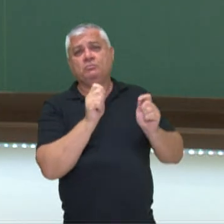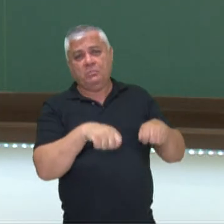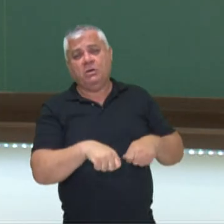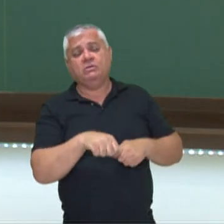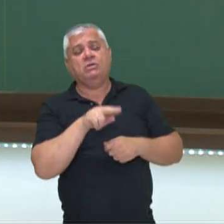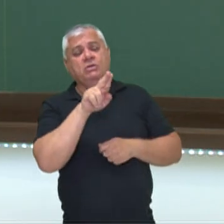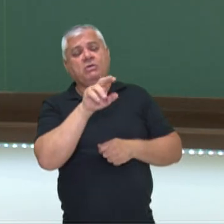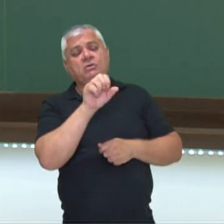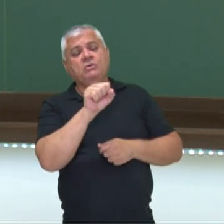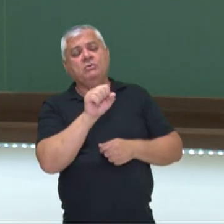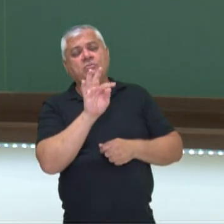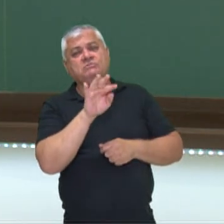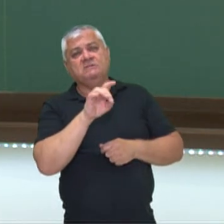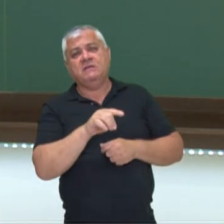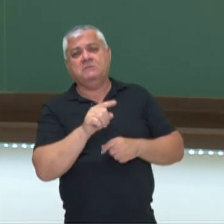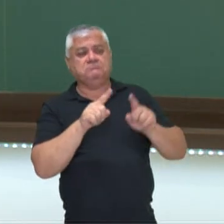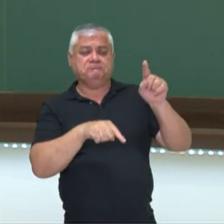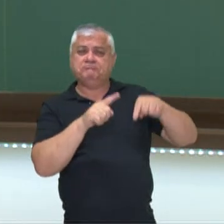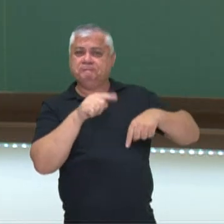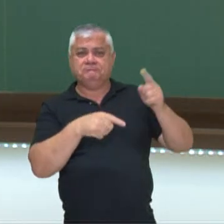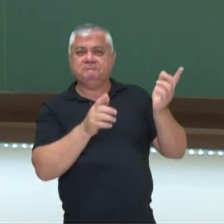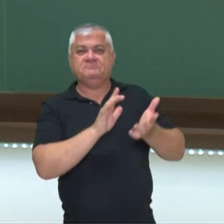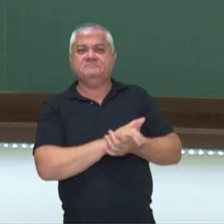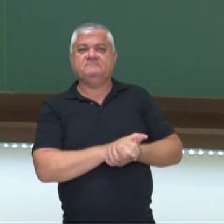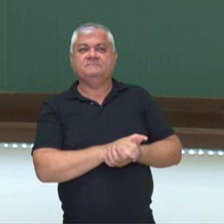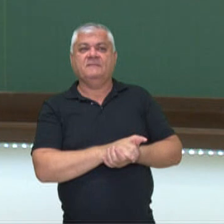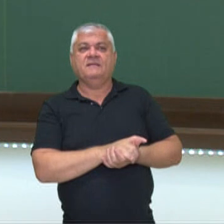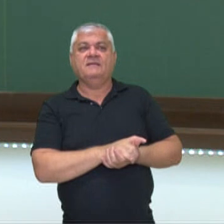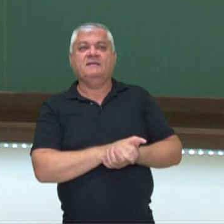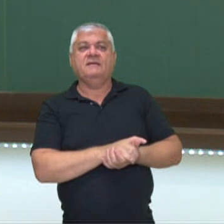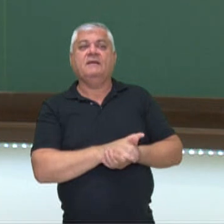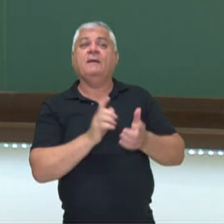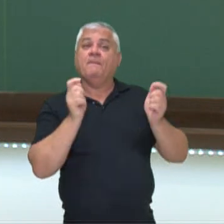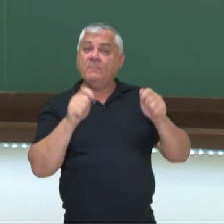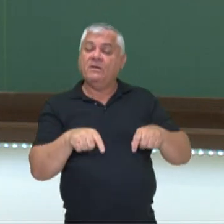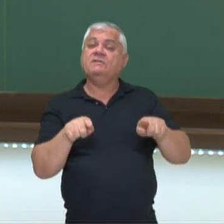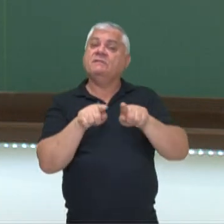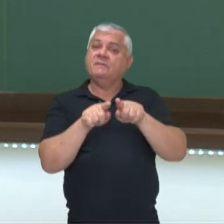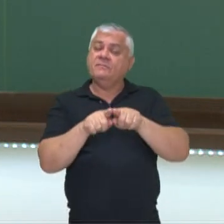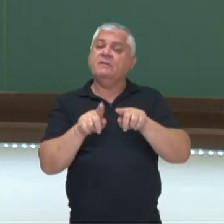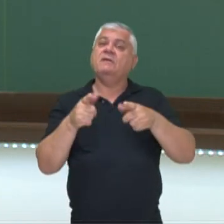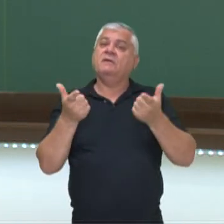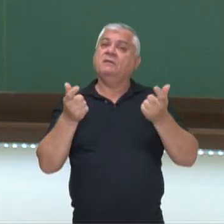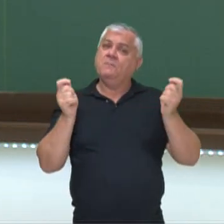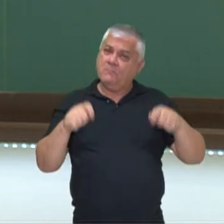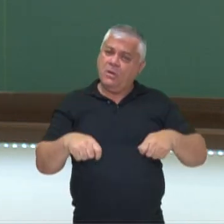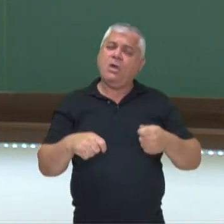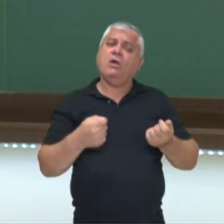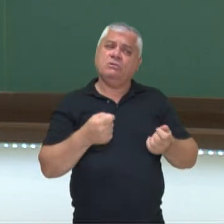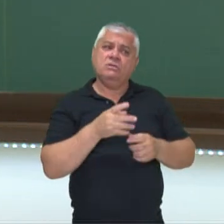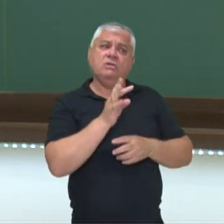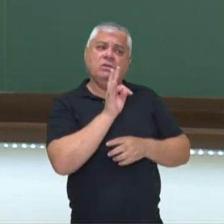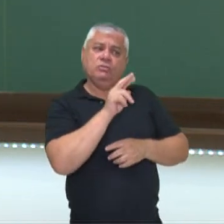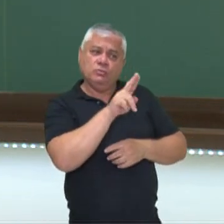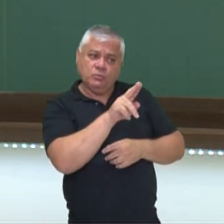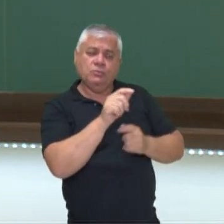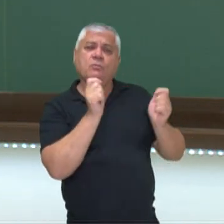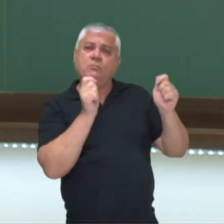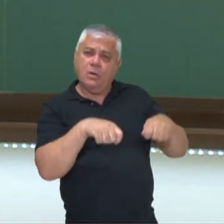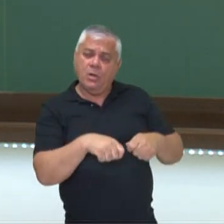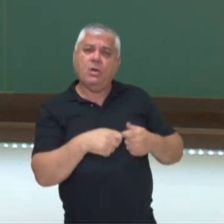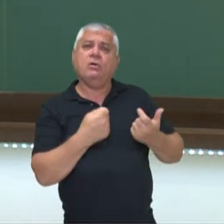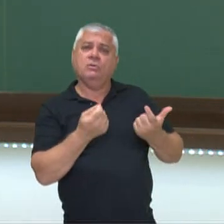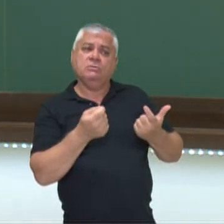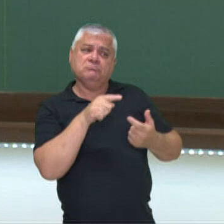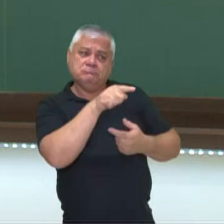assim como o tu. Se pode ser cercano falando com usted, ou seja, você pode ser próximo do seu cliente, do